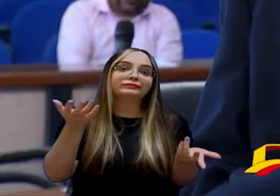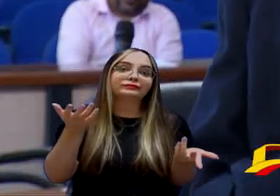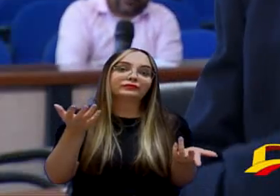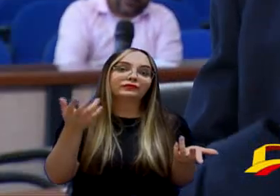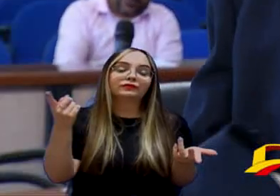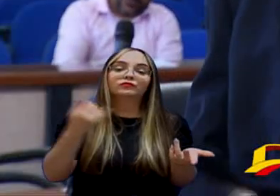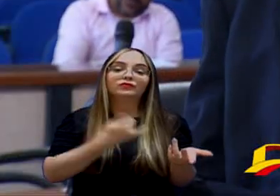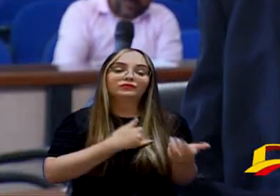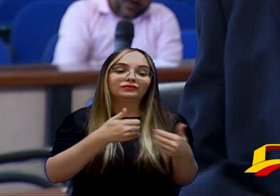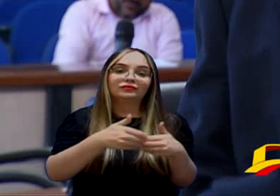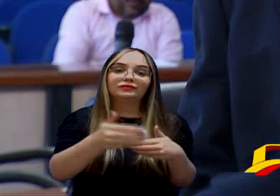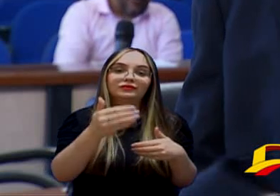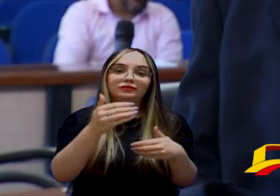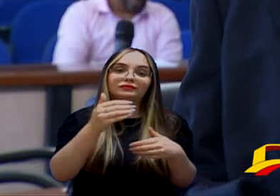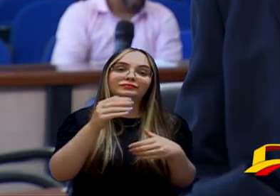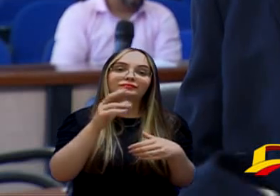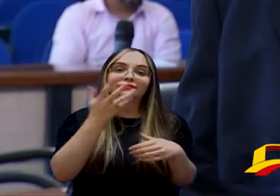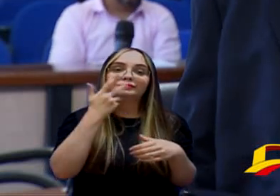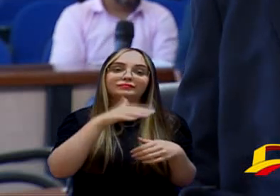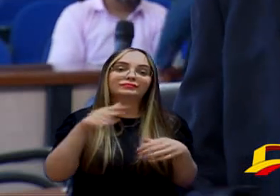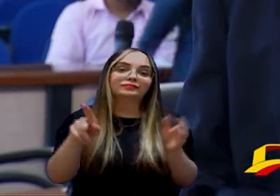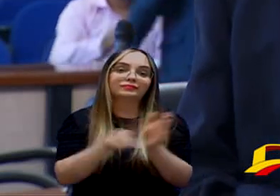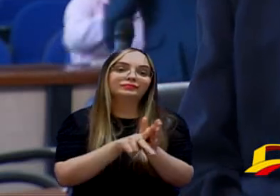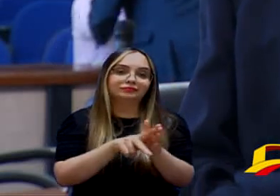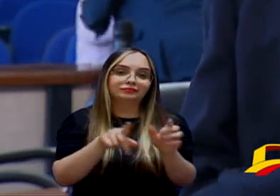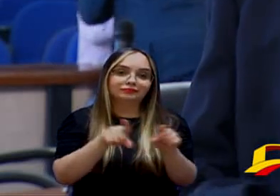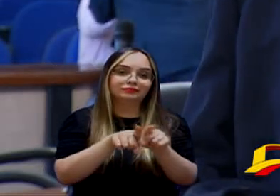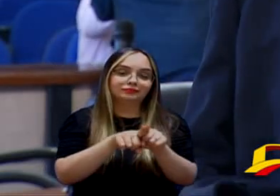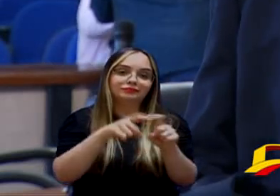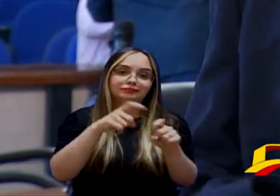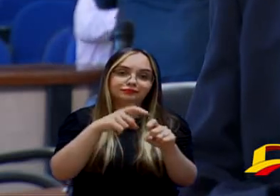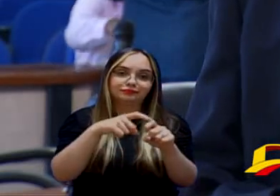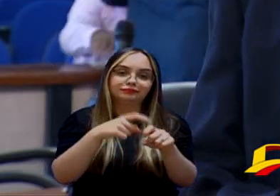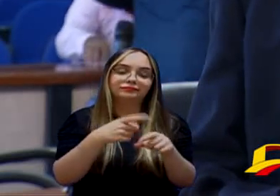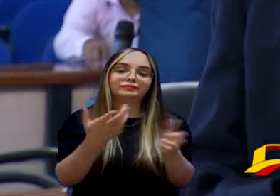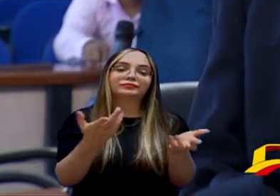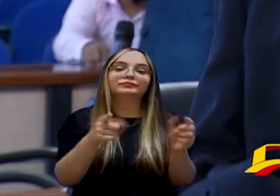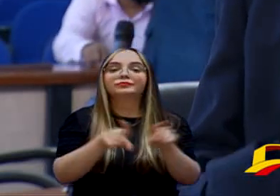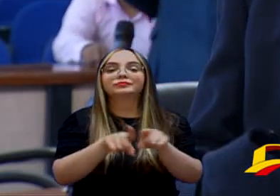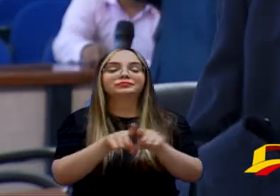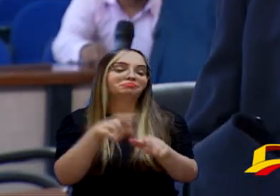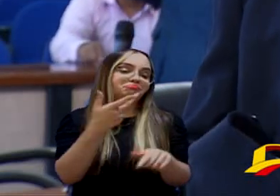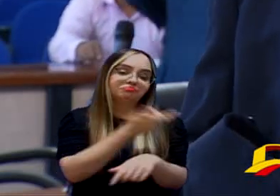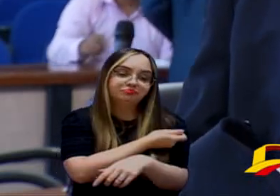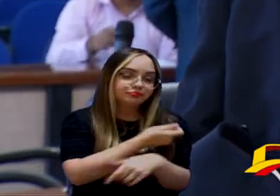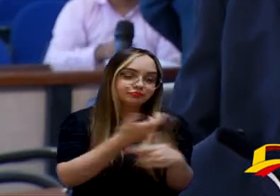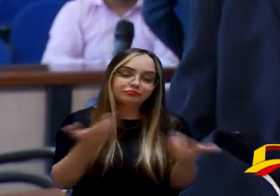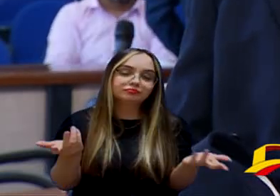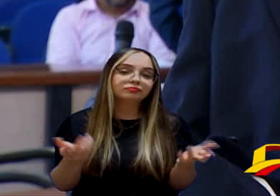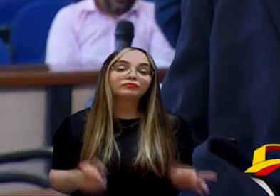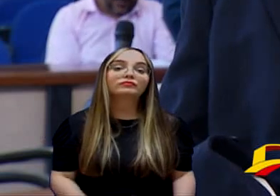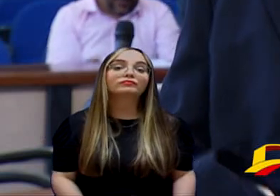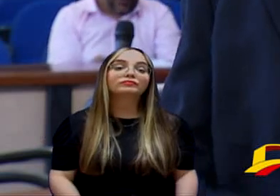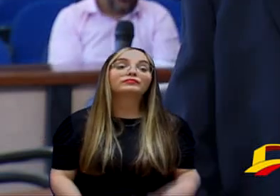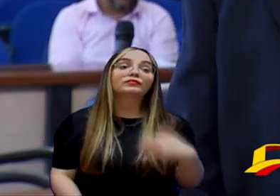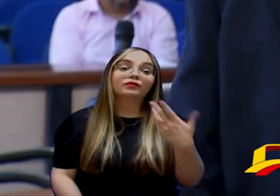que vai colocar pediatra mas a vacinação Aí eu disse olha